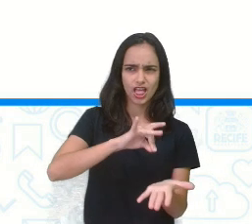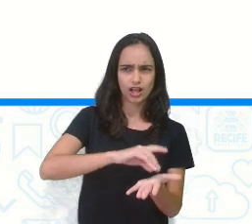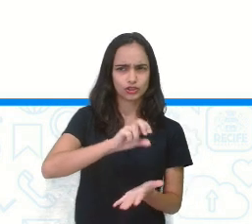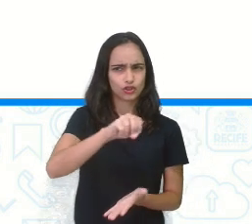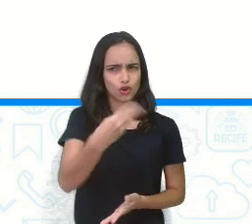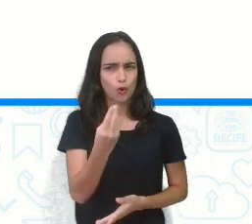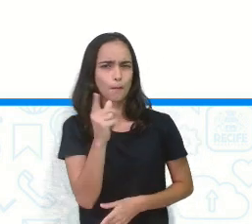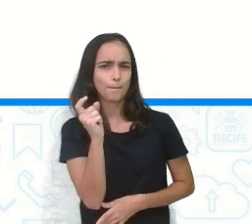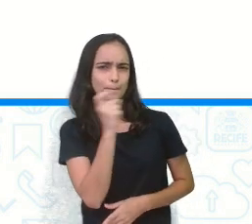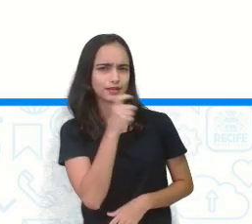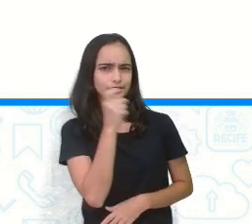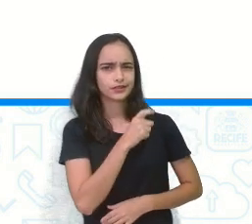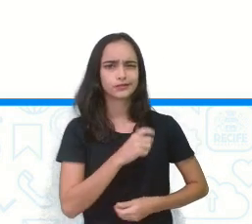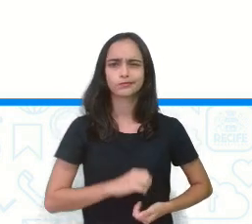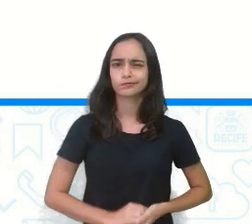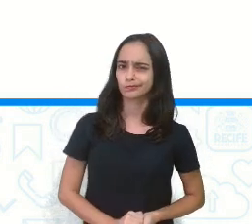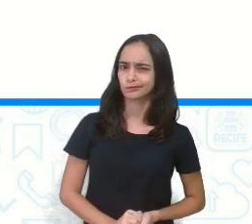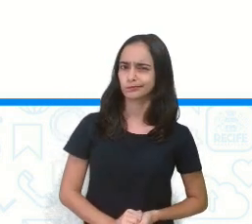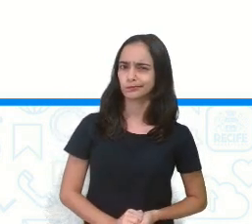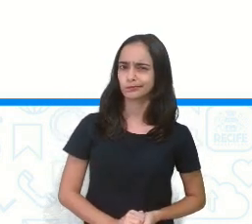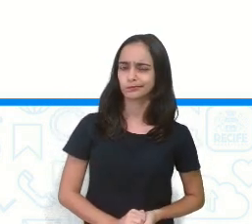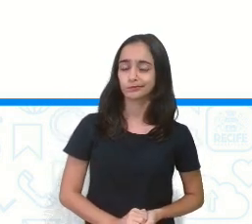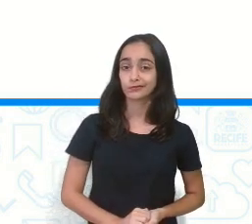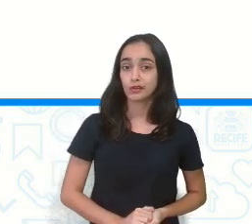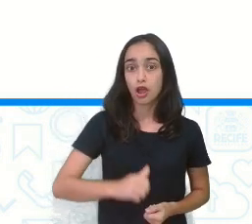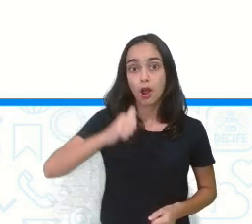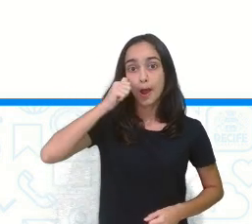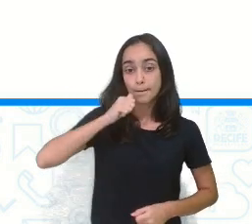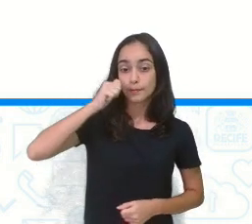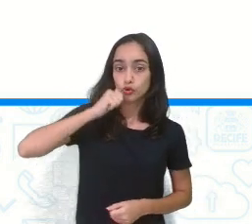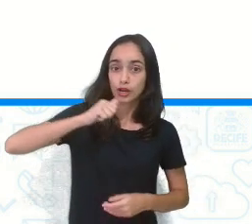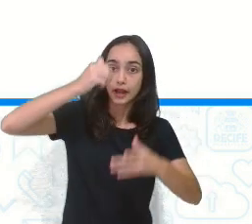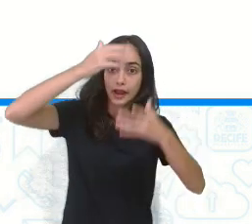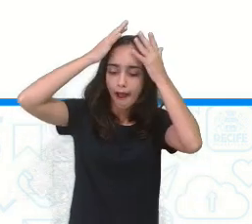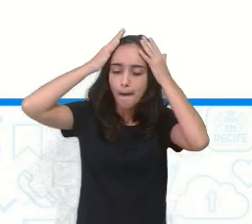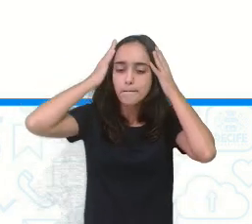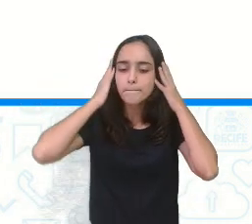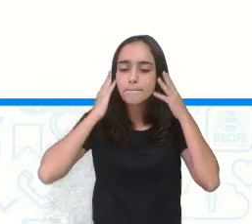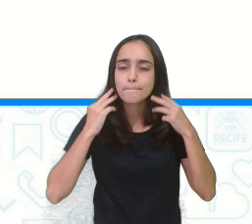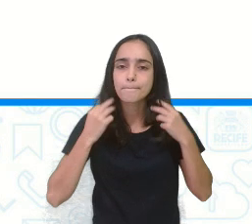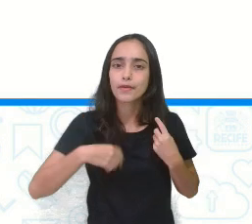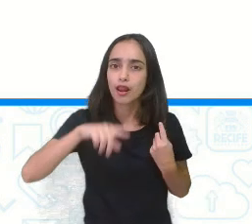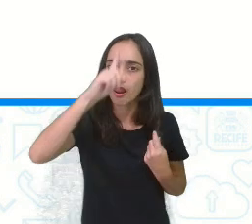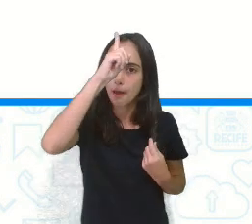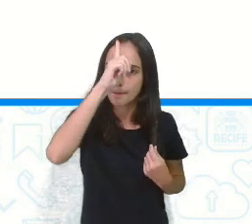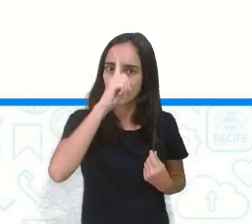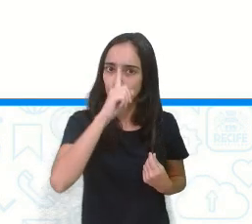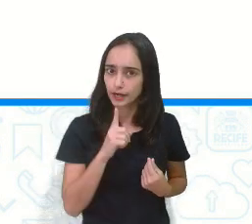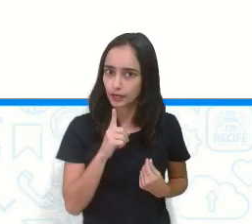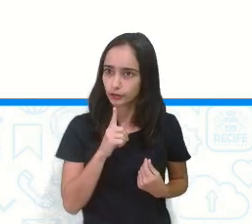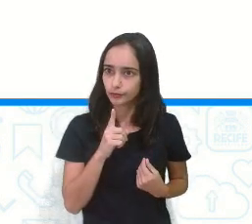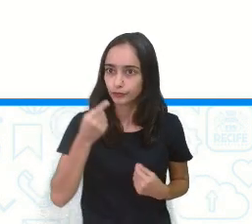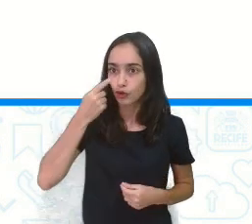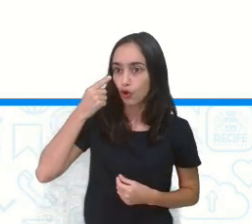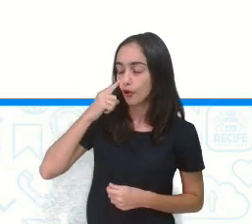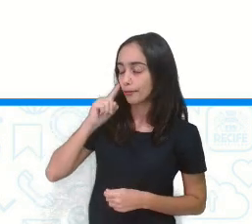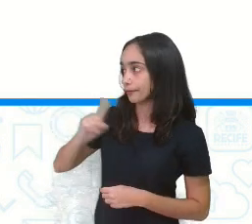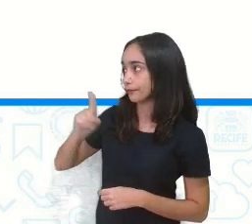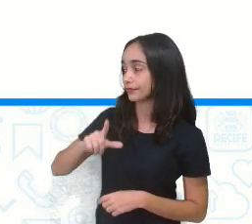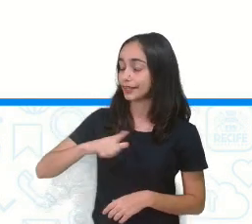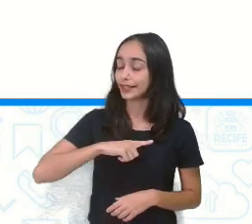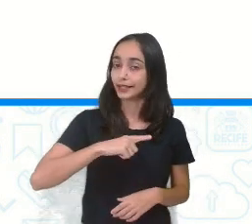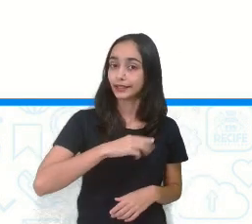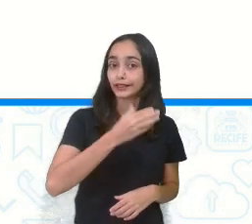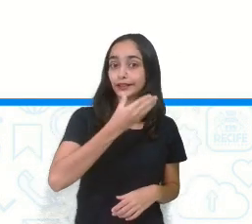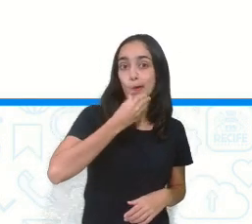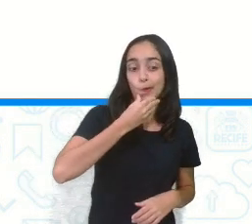falso? A moça de cabelo amarelo, certo? Tem ali o homem que é o primeiro da fila na